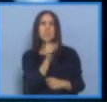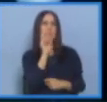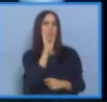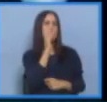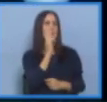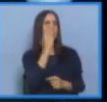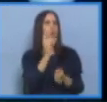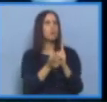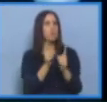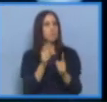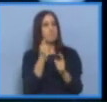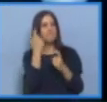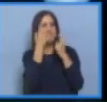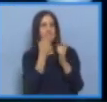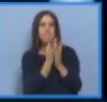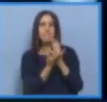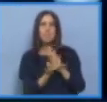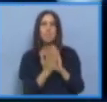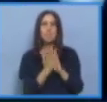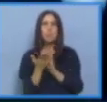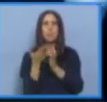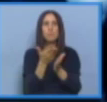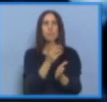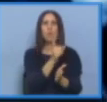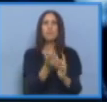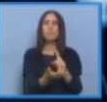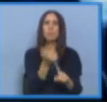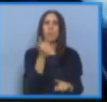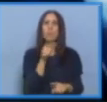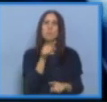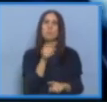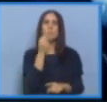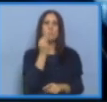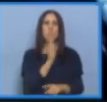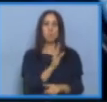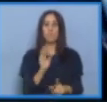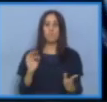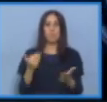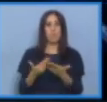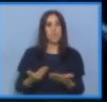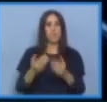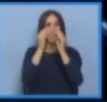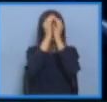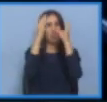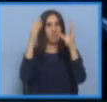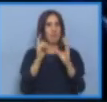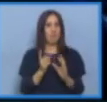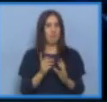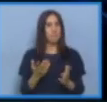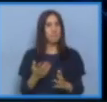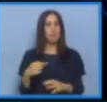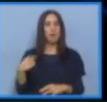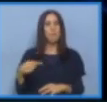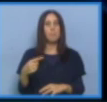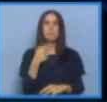e o que é que a tua corrente ou a tua religião te ajudou a conseguires e a seres aquilo que é hoje. Então a nossa ideia é um bocadinho essa, do dia-a-dia,